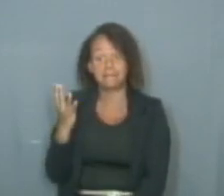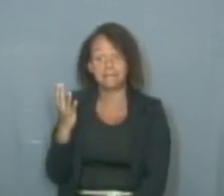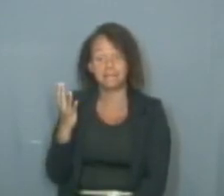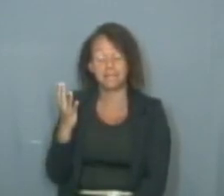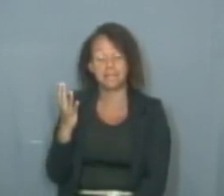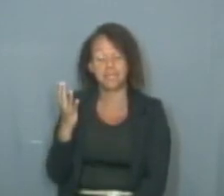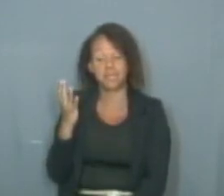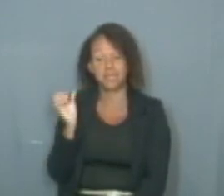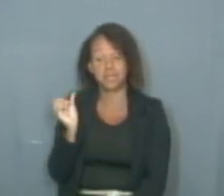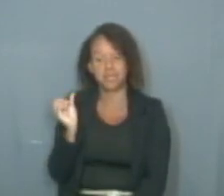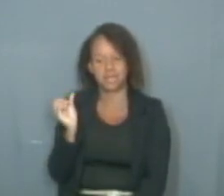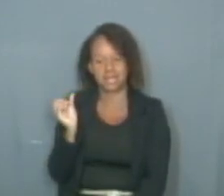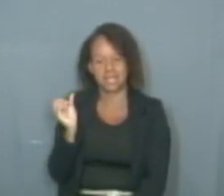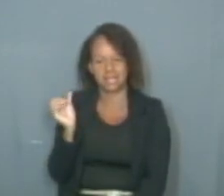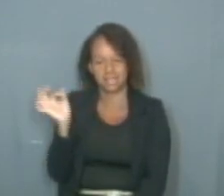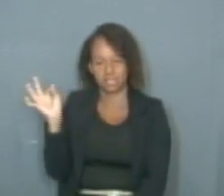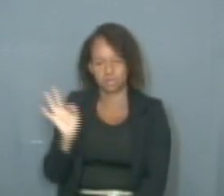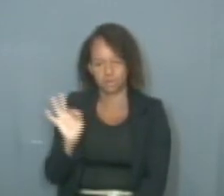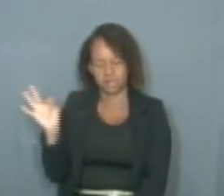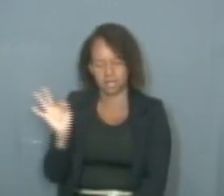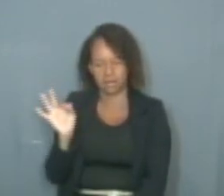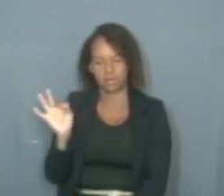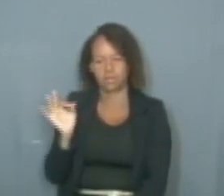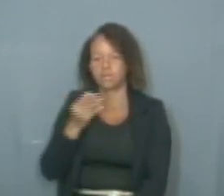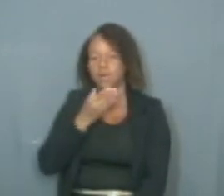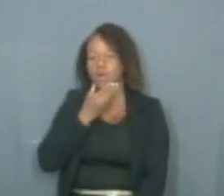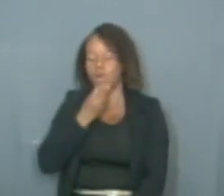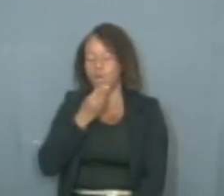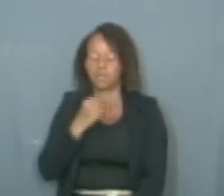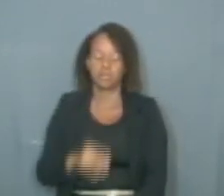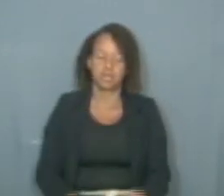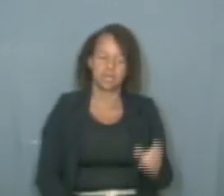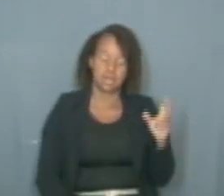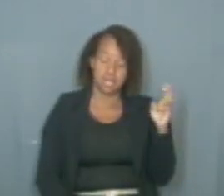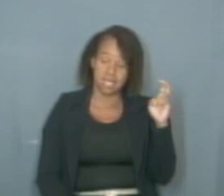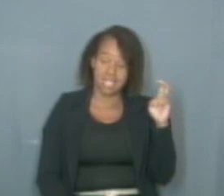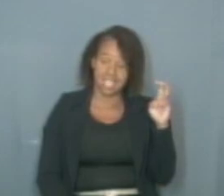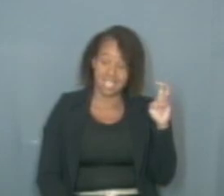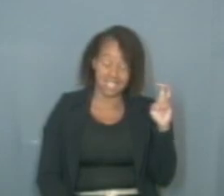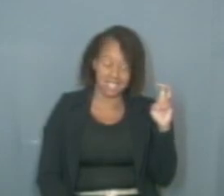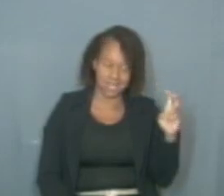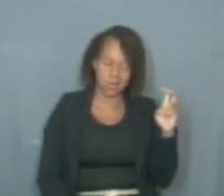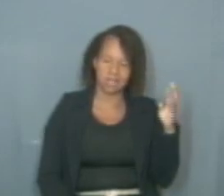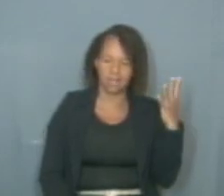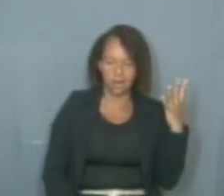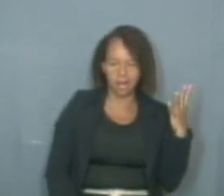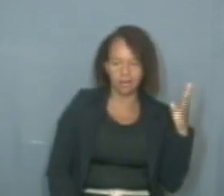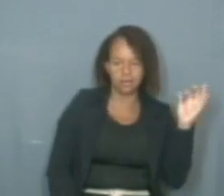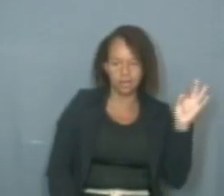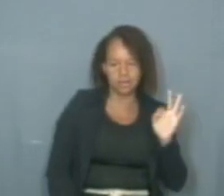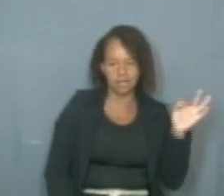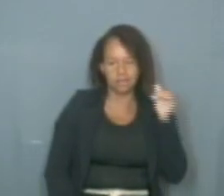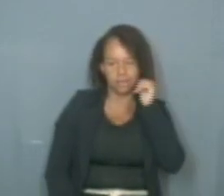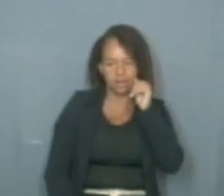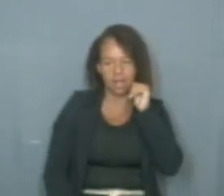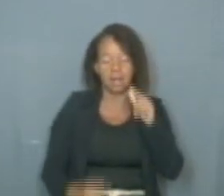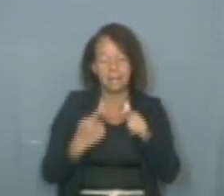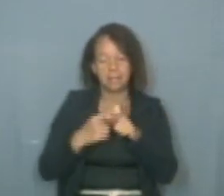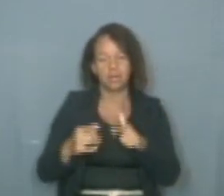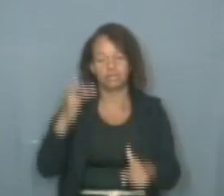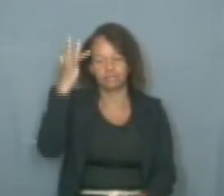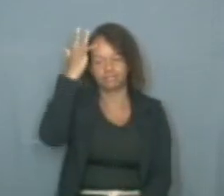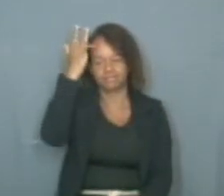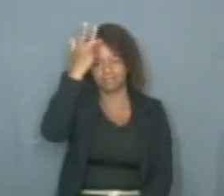46%, Rinaldo, para homens, por saúde mental danificada. E isso